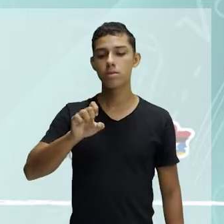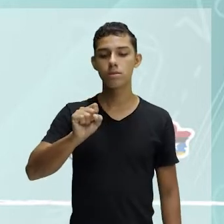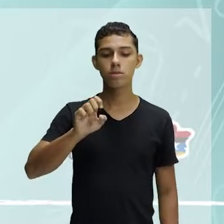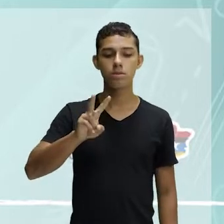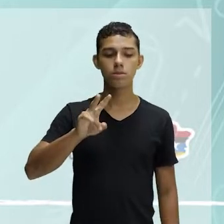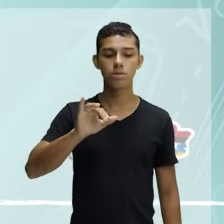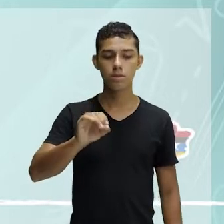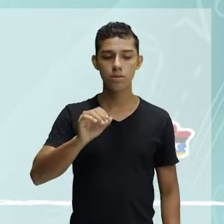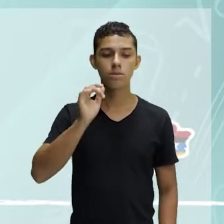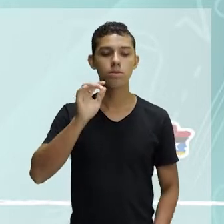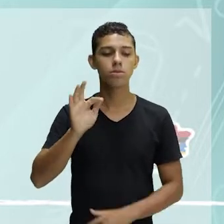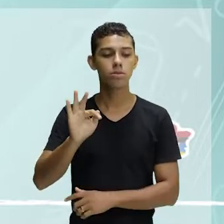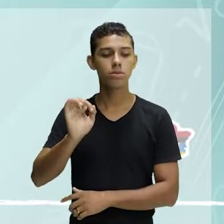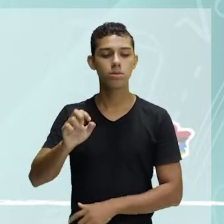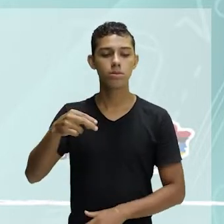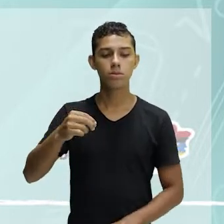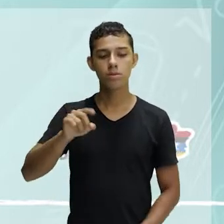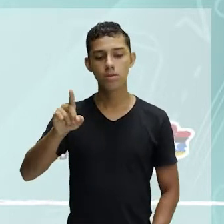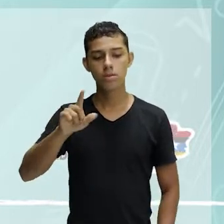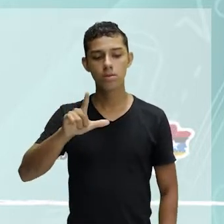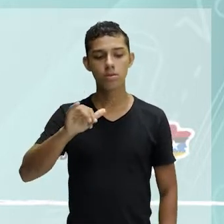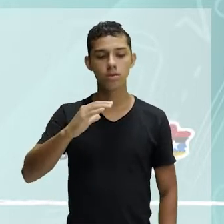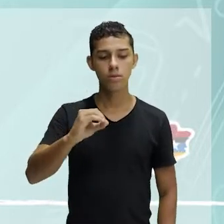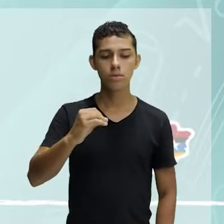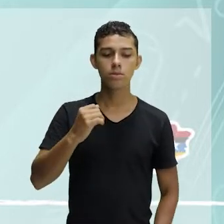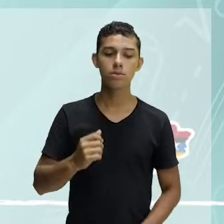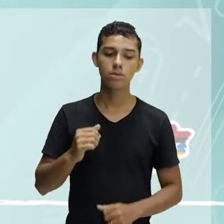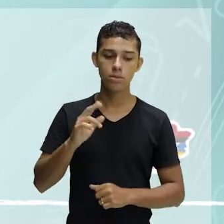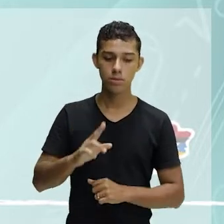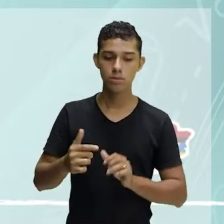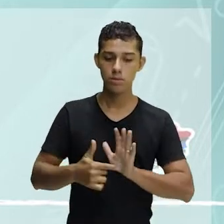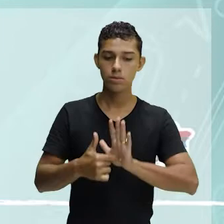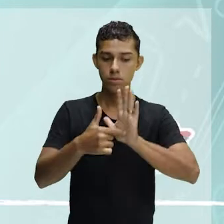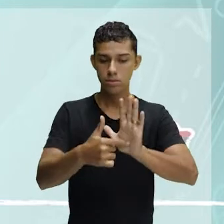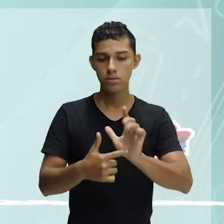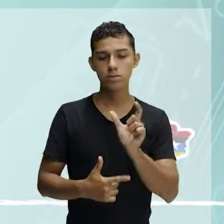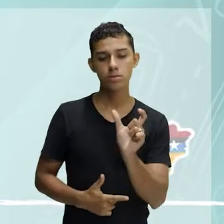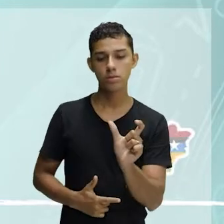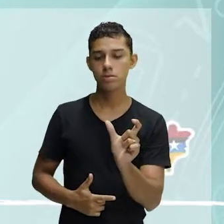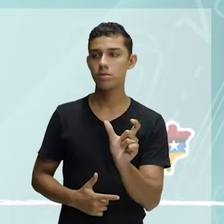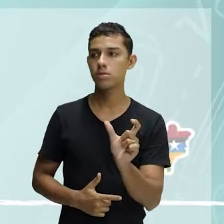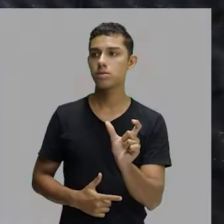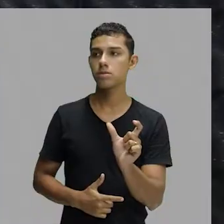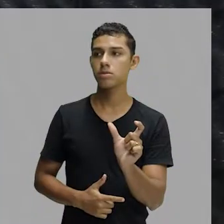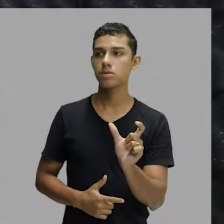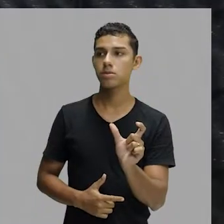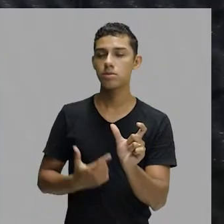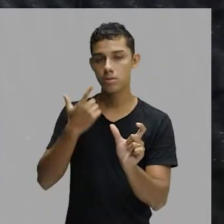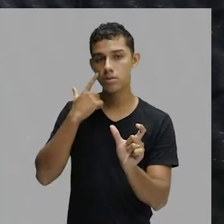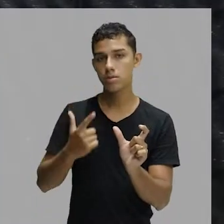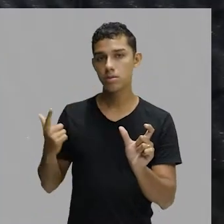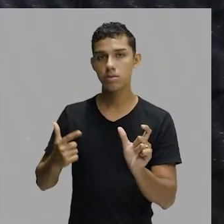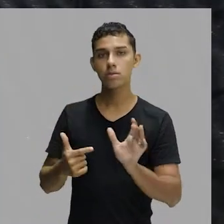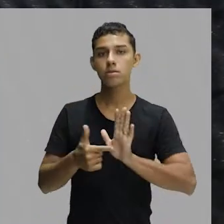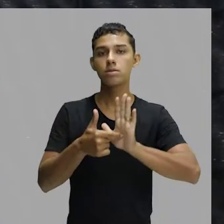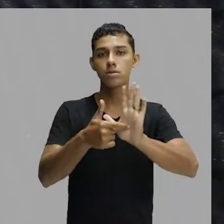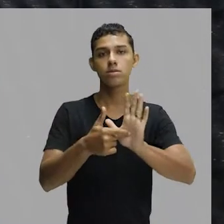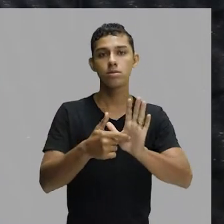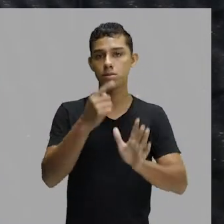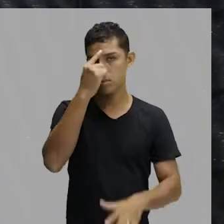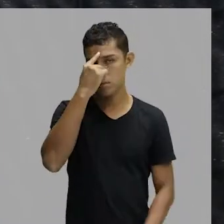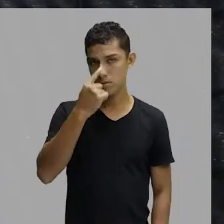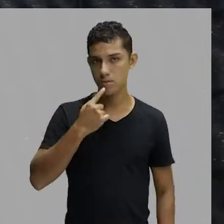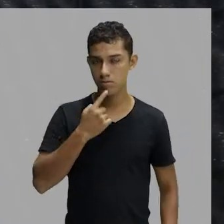Um dos constituintes dessa resina é ilustrado abaixo. Ó. Um dos constituintes dessa resina está aqui na figura.